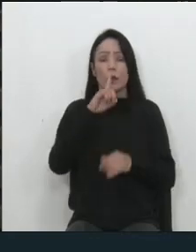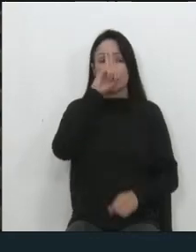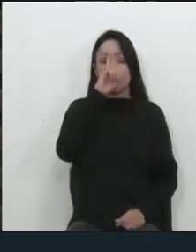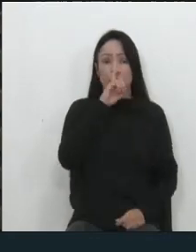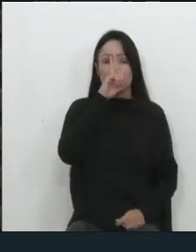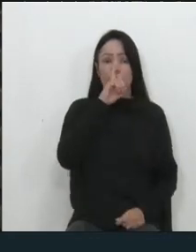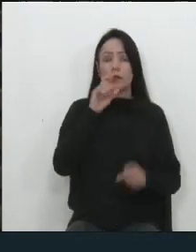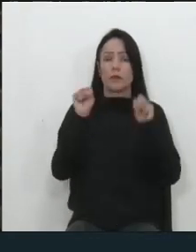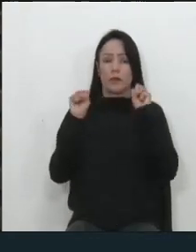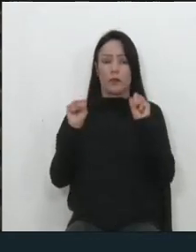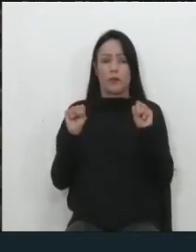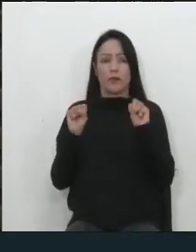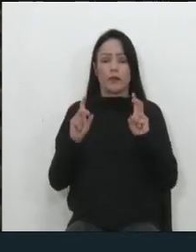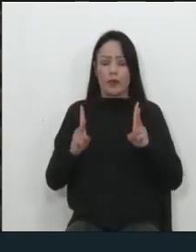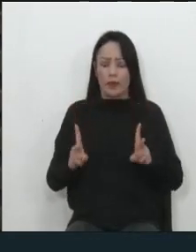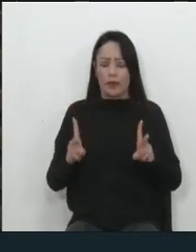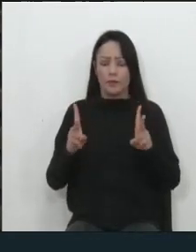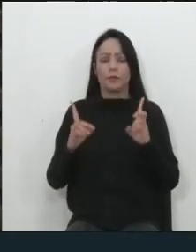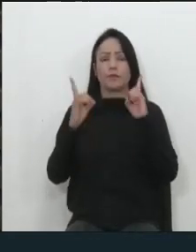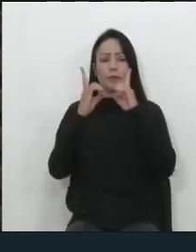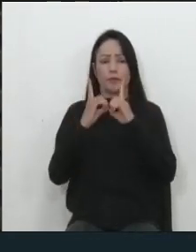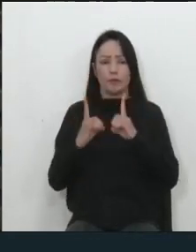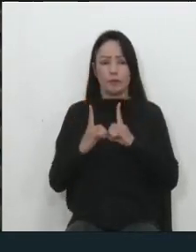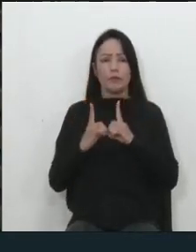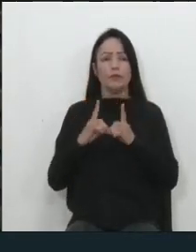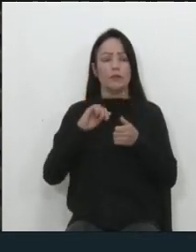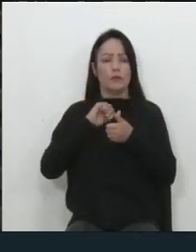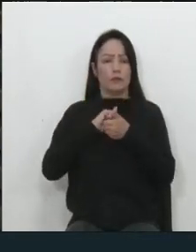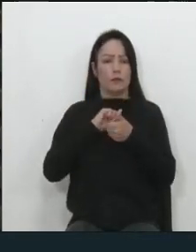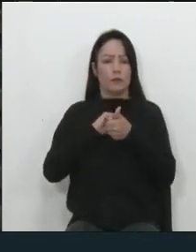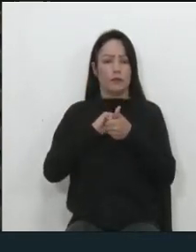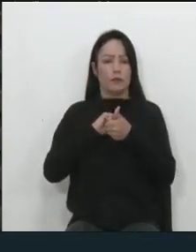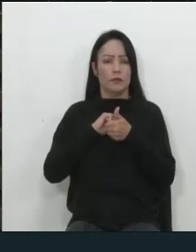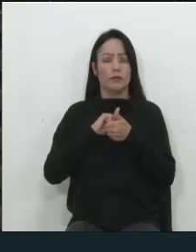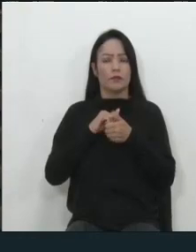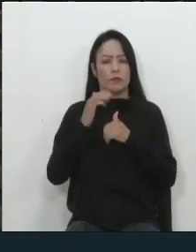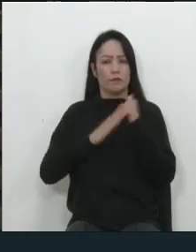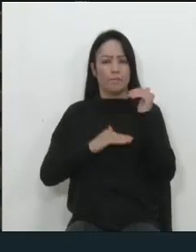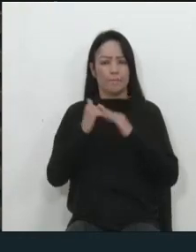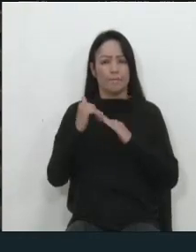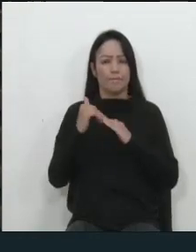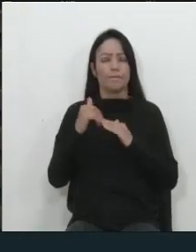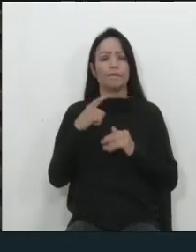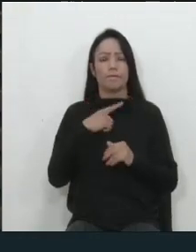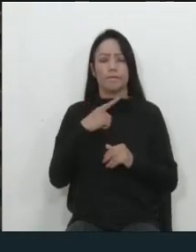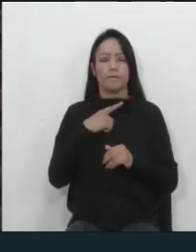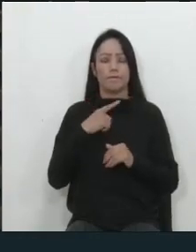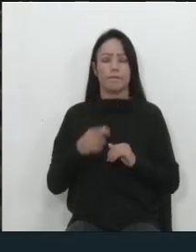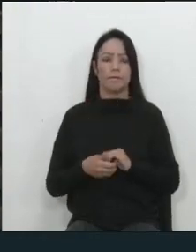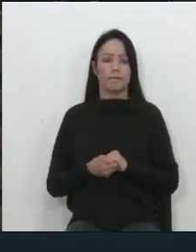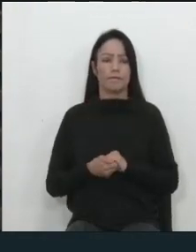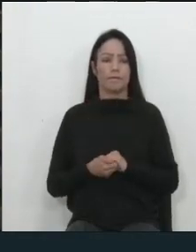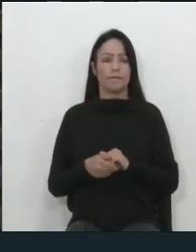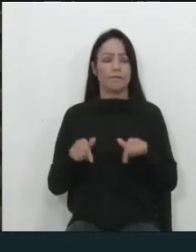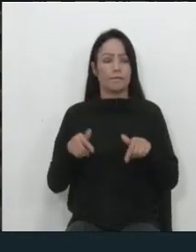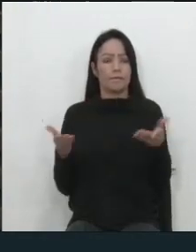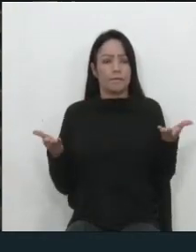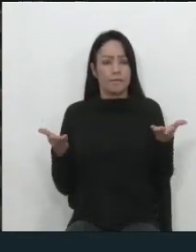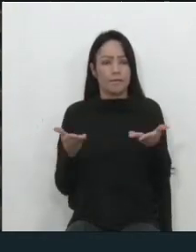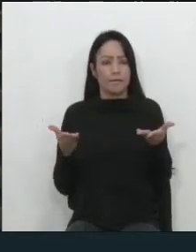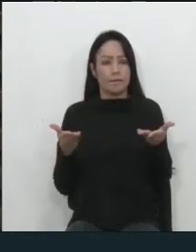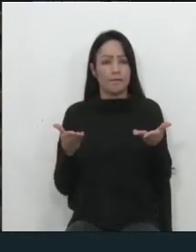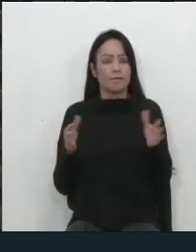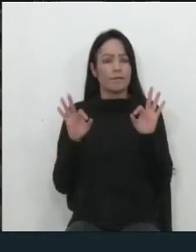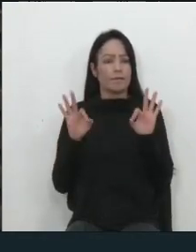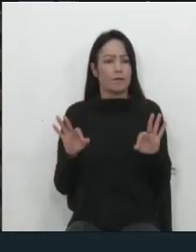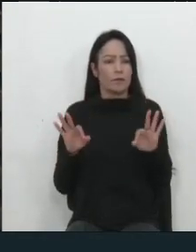possa continuar atendendo na qualidade e na eficiência que ele tem. Hoje, eu tenho